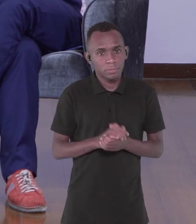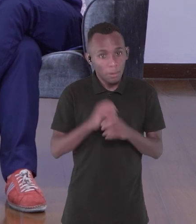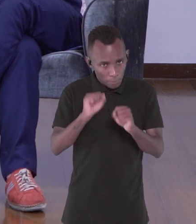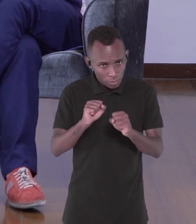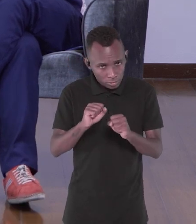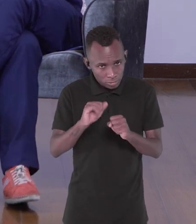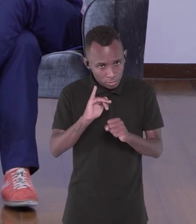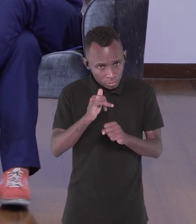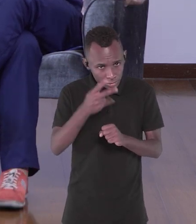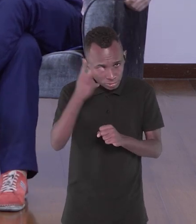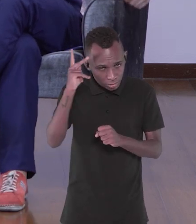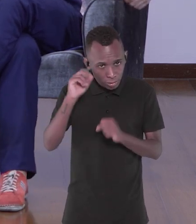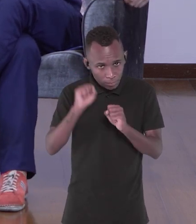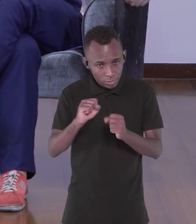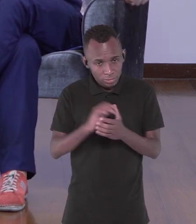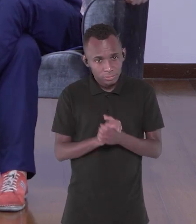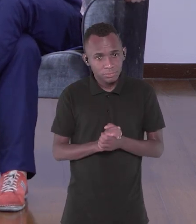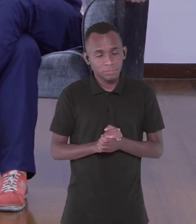Posso, né? Você me dá assim? Pode.